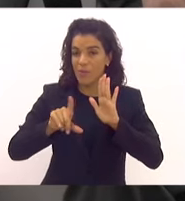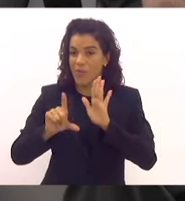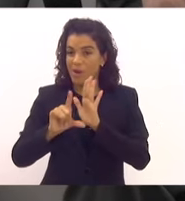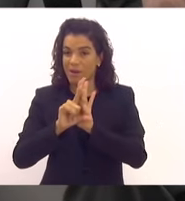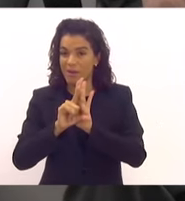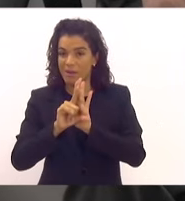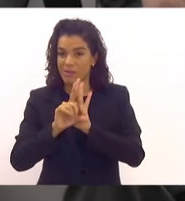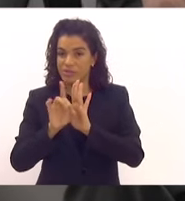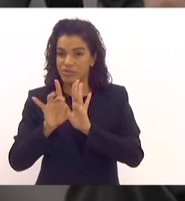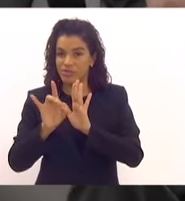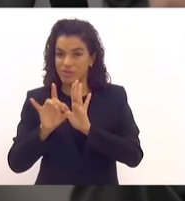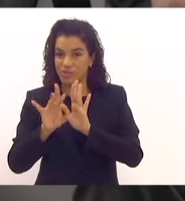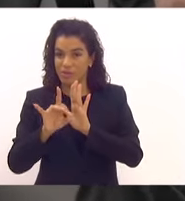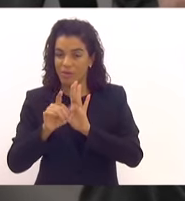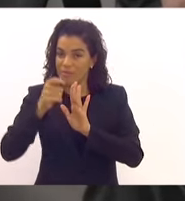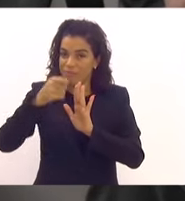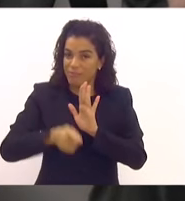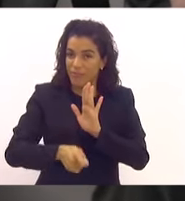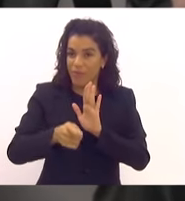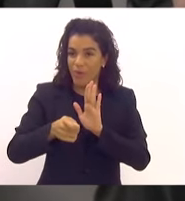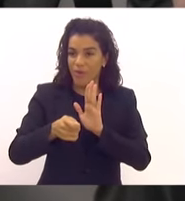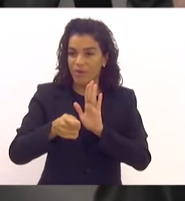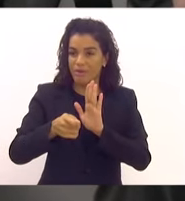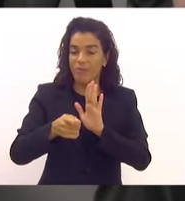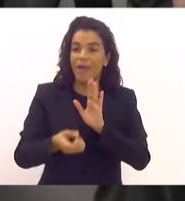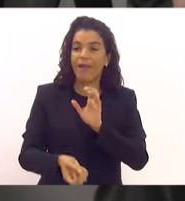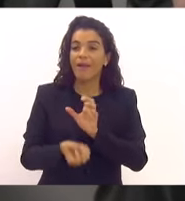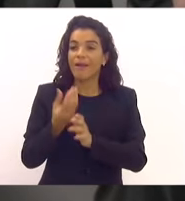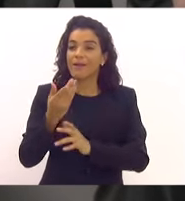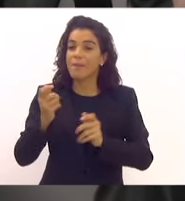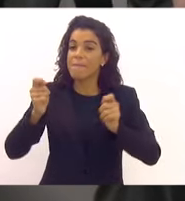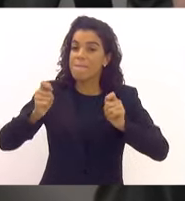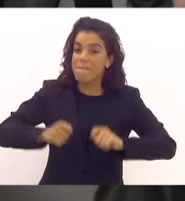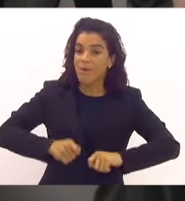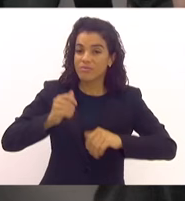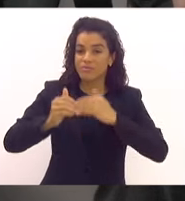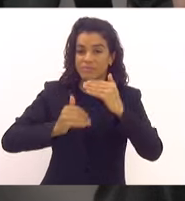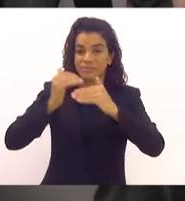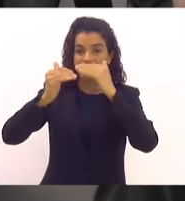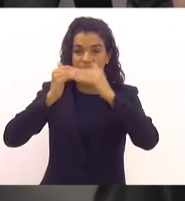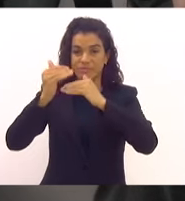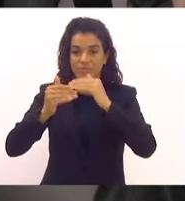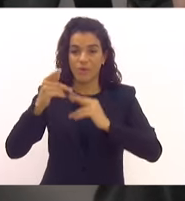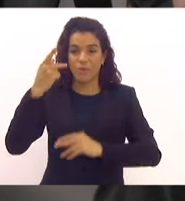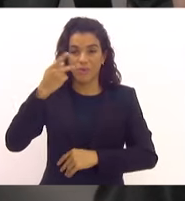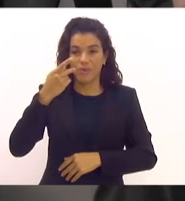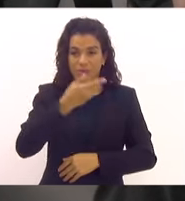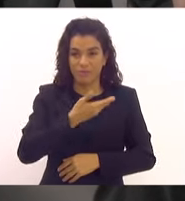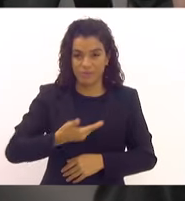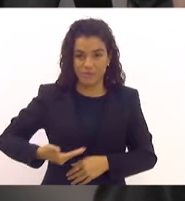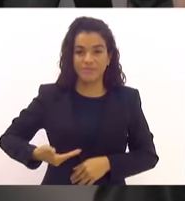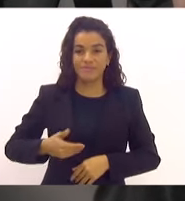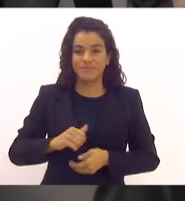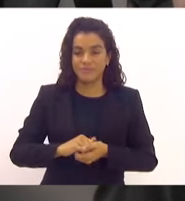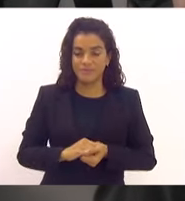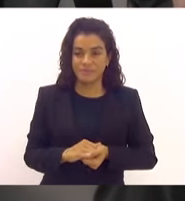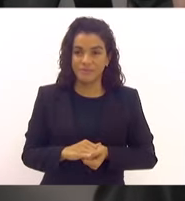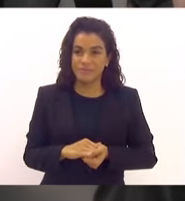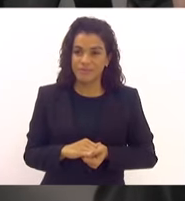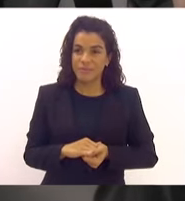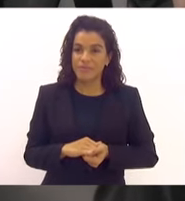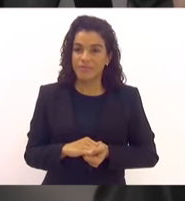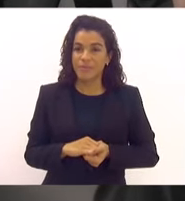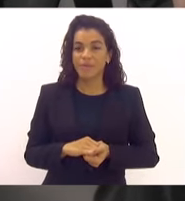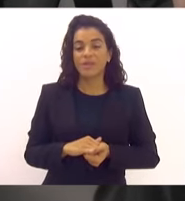imponha obrigações, né? Ela cria uma possibilidade de desenvolvimento de uma política pública através de um programa,